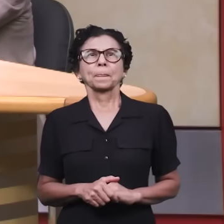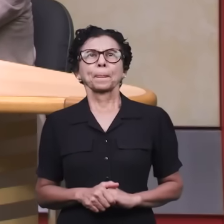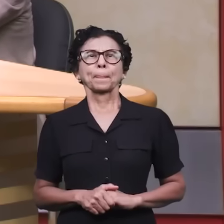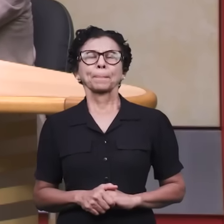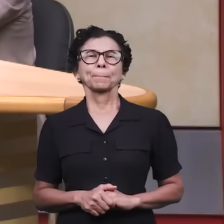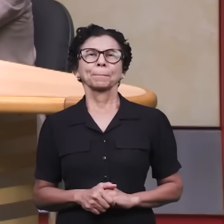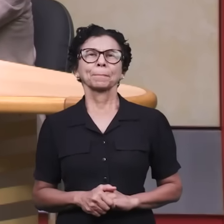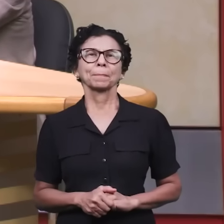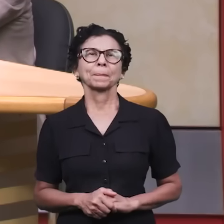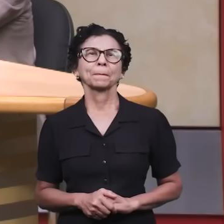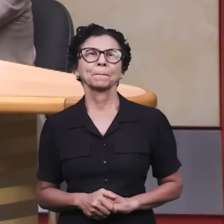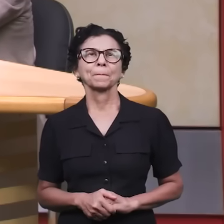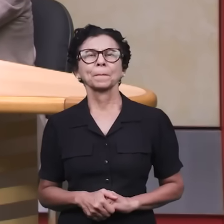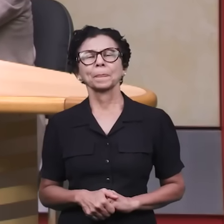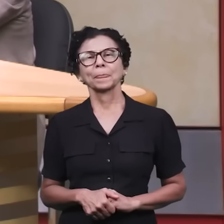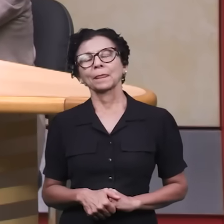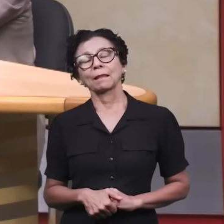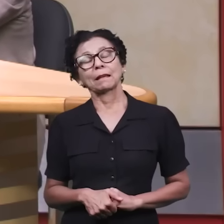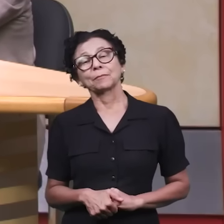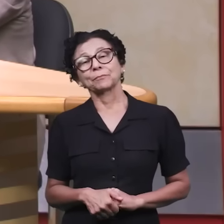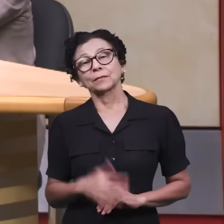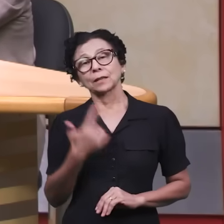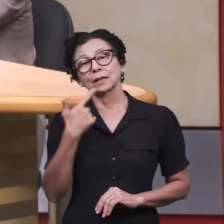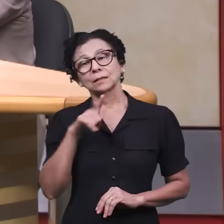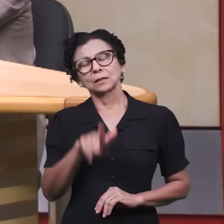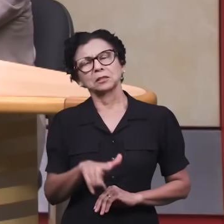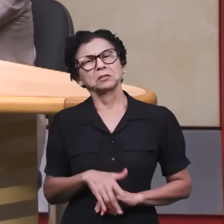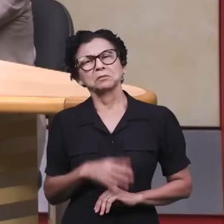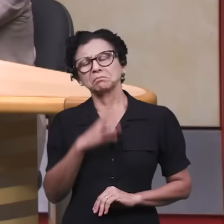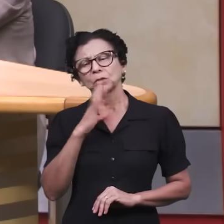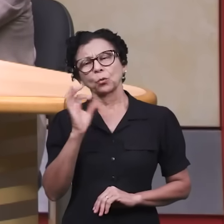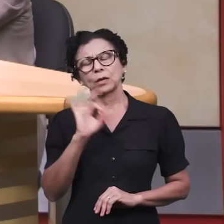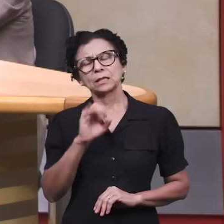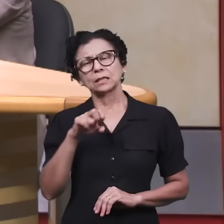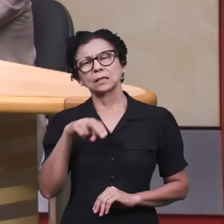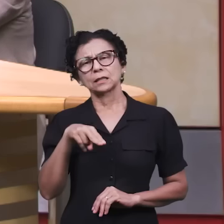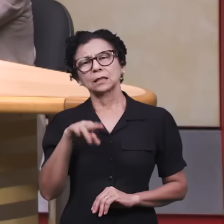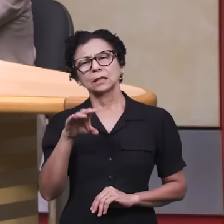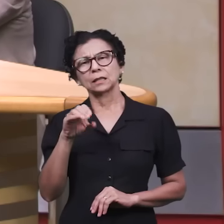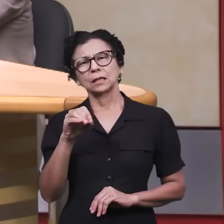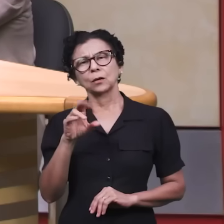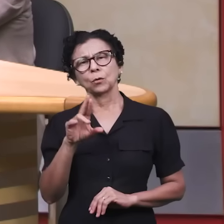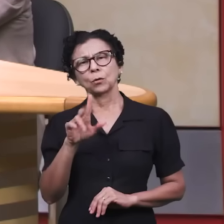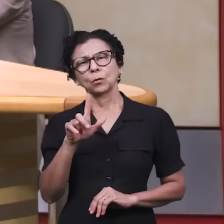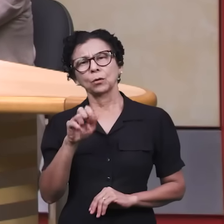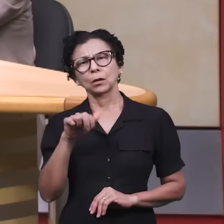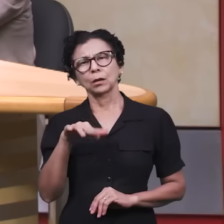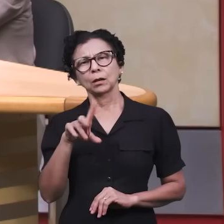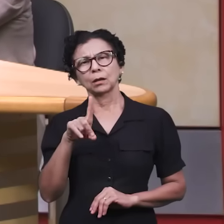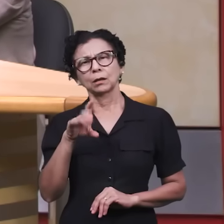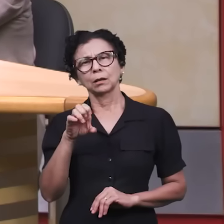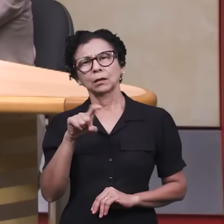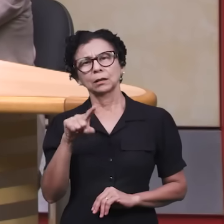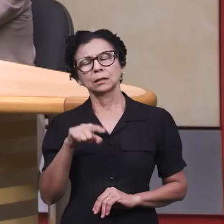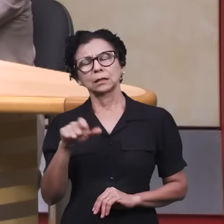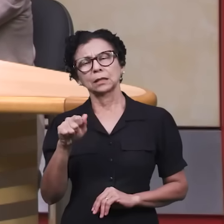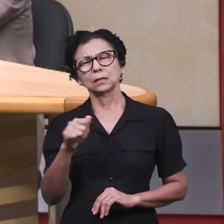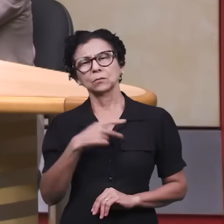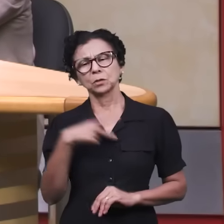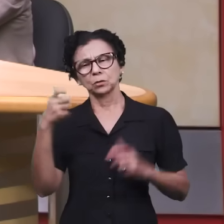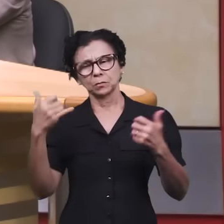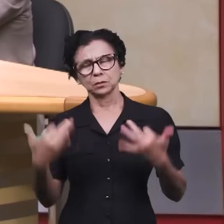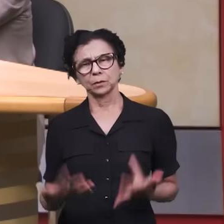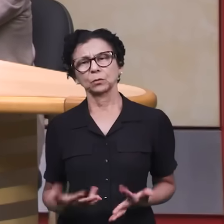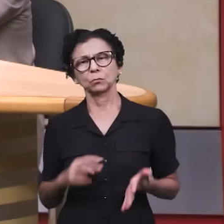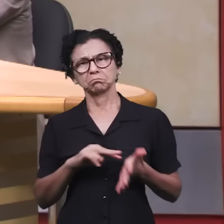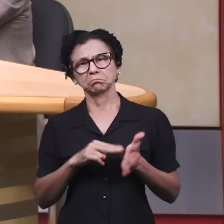fala na língua holandesa é o Flamengo. Mas tem essa neerlandesa. Que coisa. Eu não conhecia, o pastor Maurício até me explicou a respeito, né? Do que é